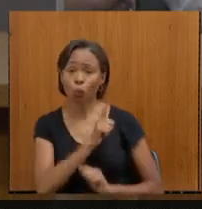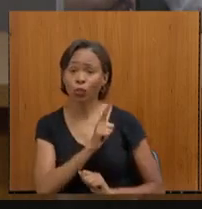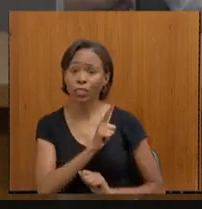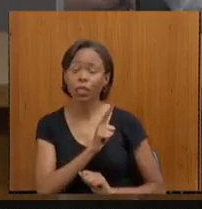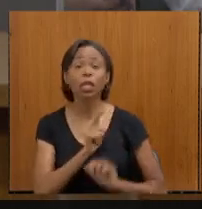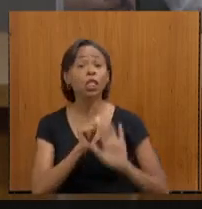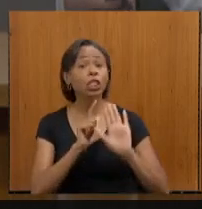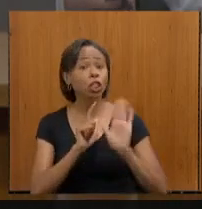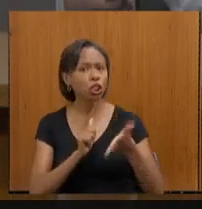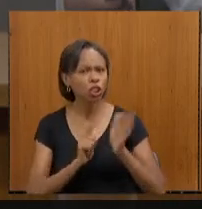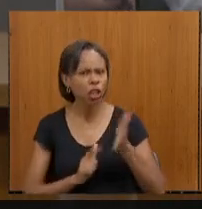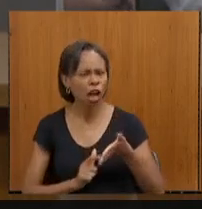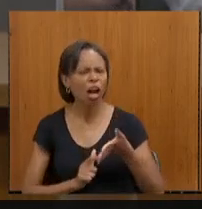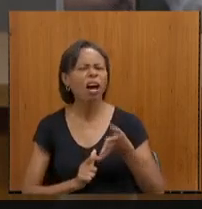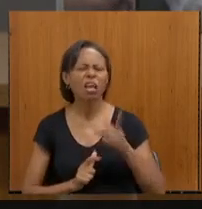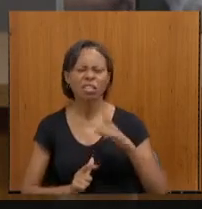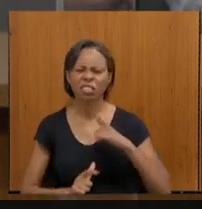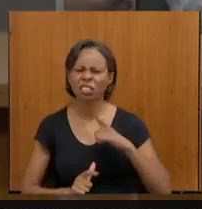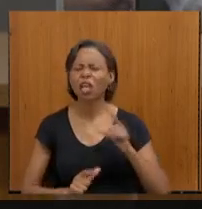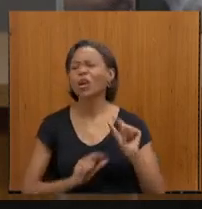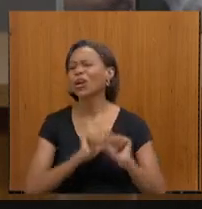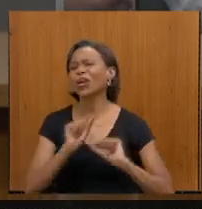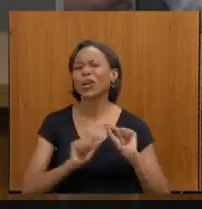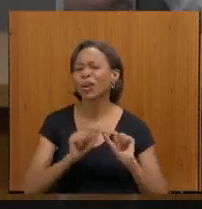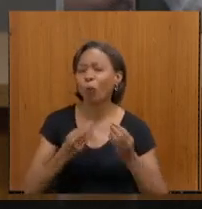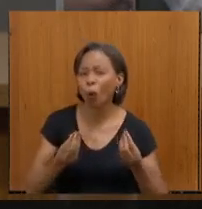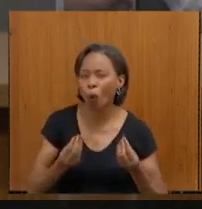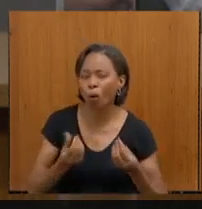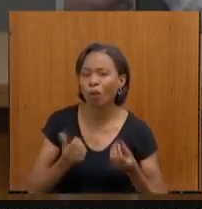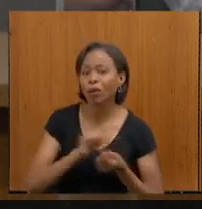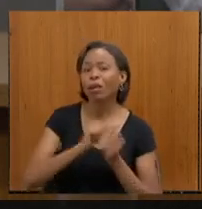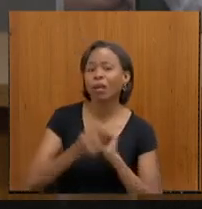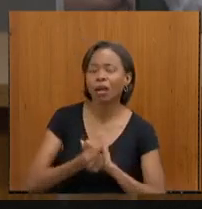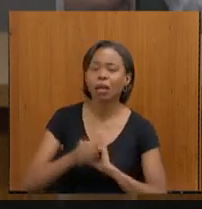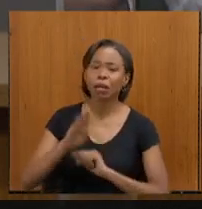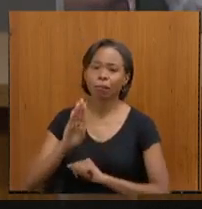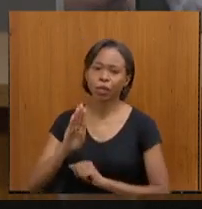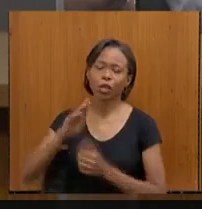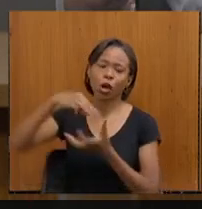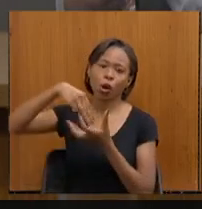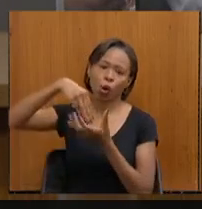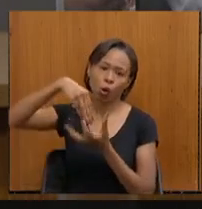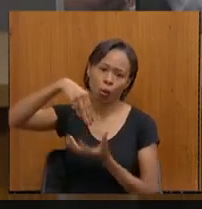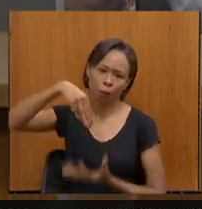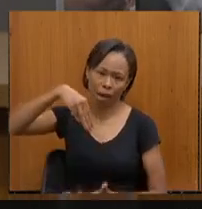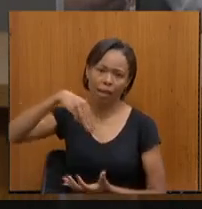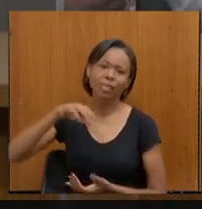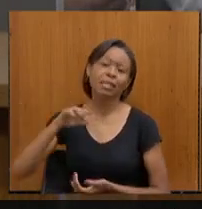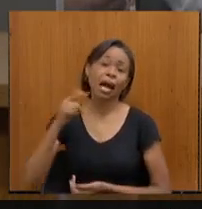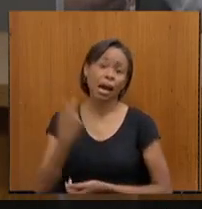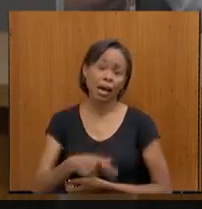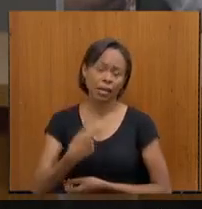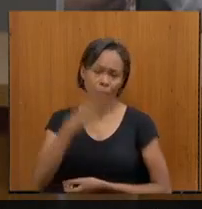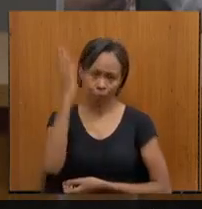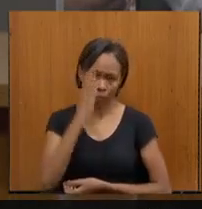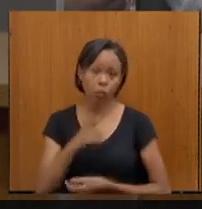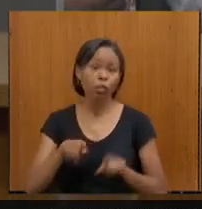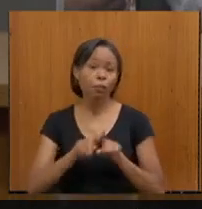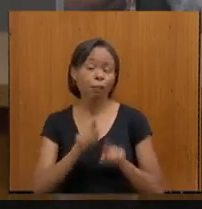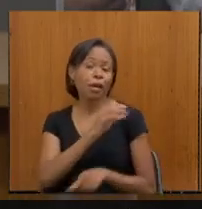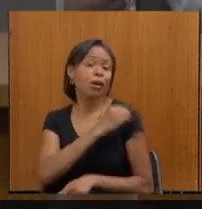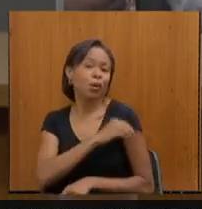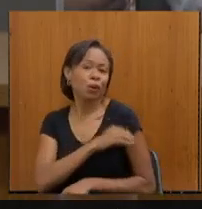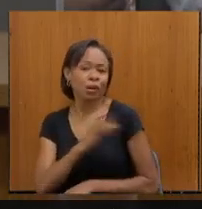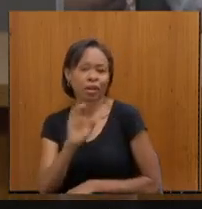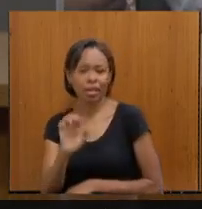conhecido é a biomassa e o etanol aqui no Brasil então nós temos mais de 40